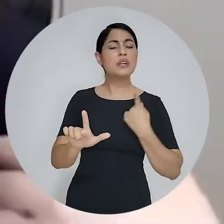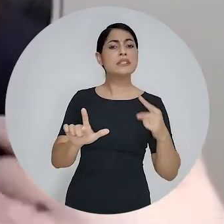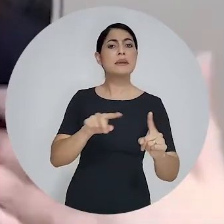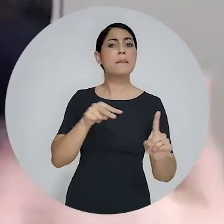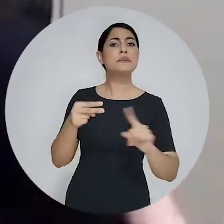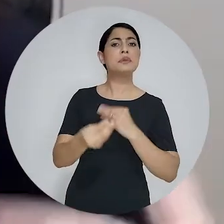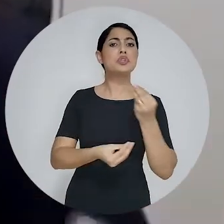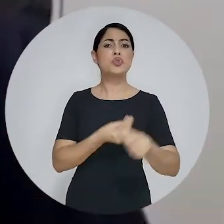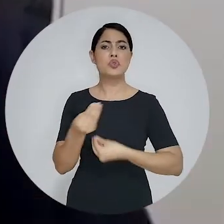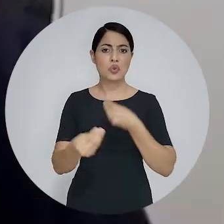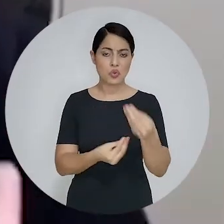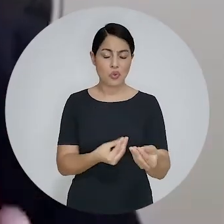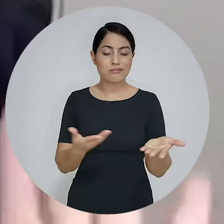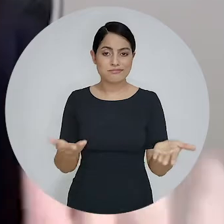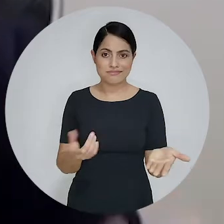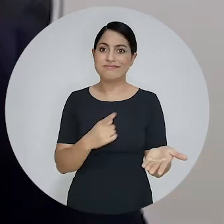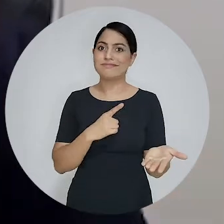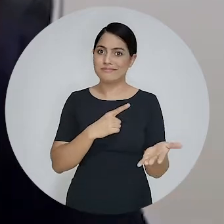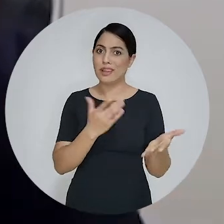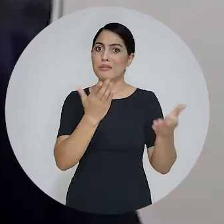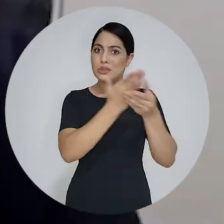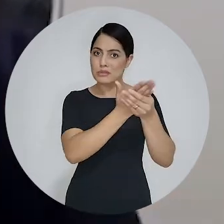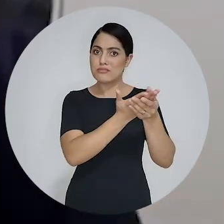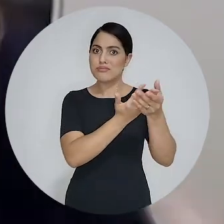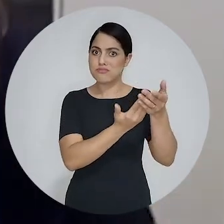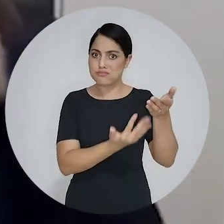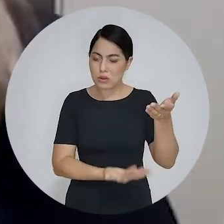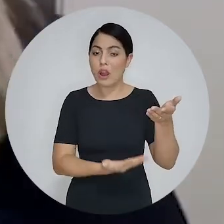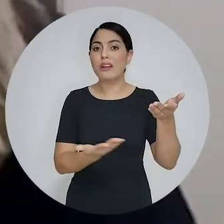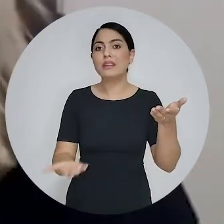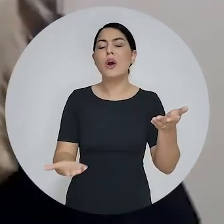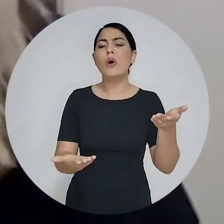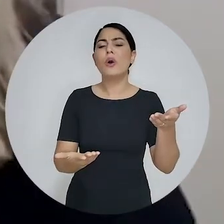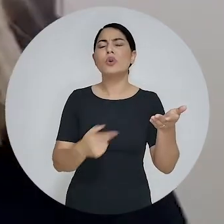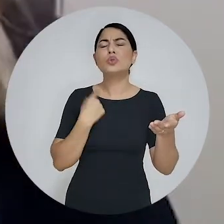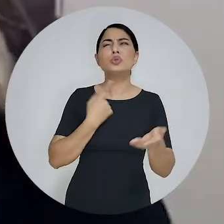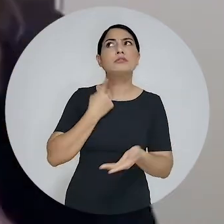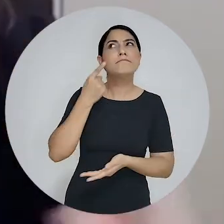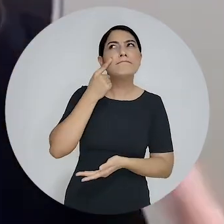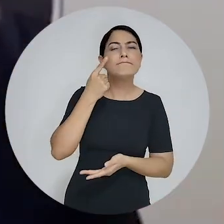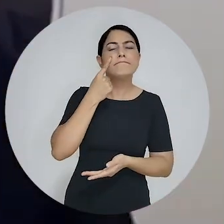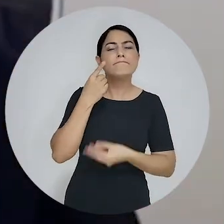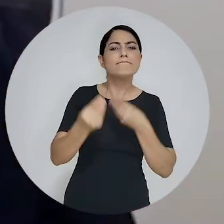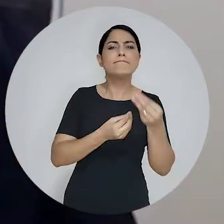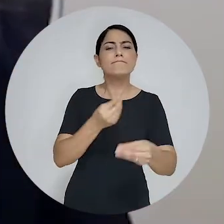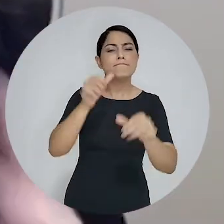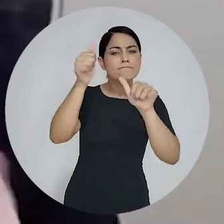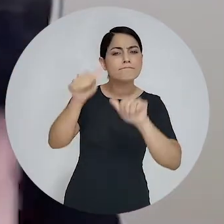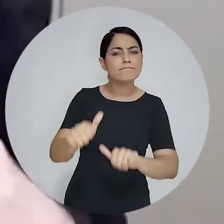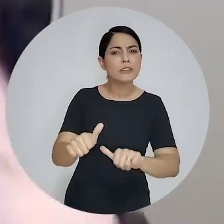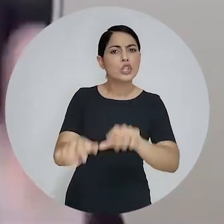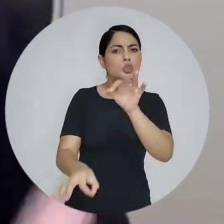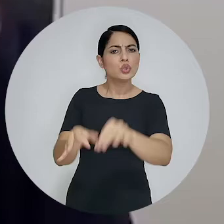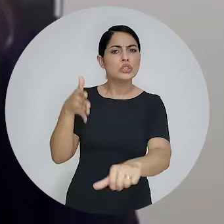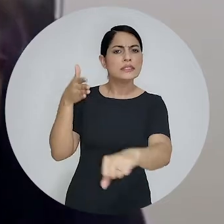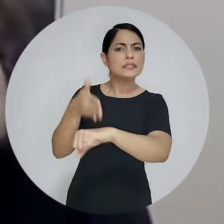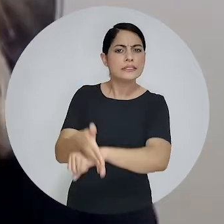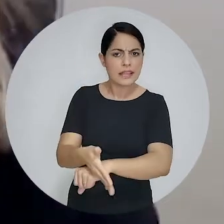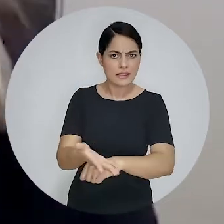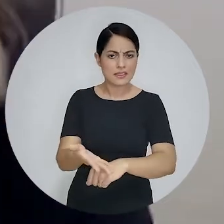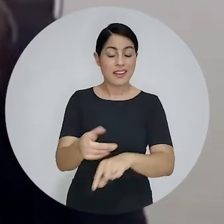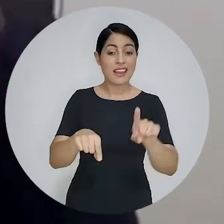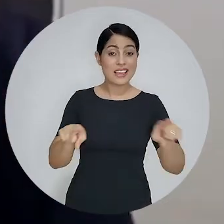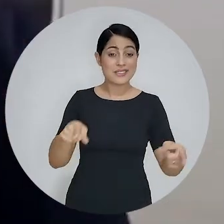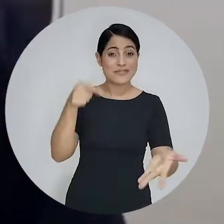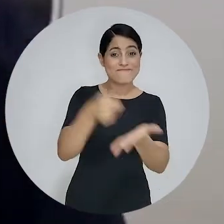Judiciário costuma ter uma visão defensiva em relação ao volume de processos. Então, muitas vezes, um olhar restritivo de